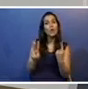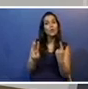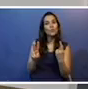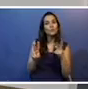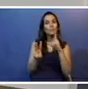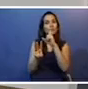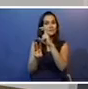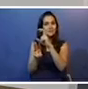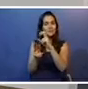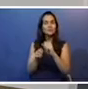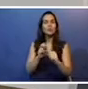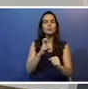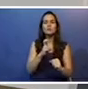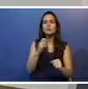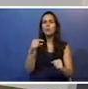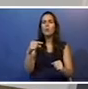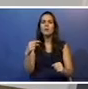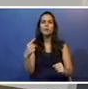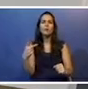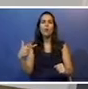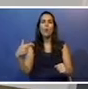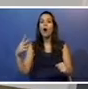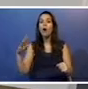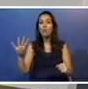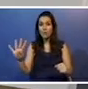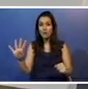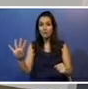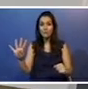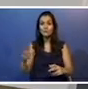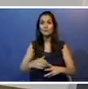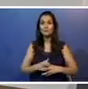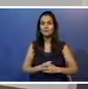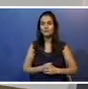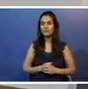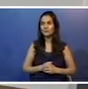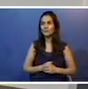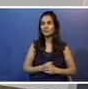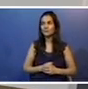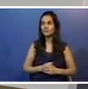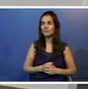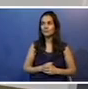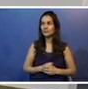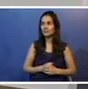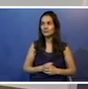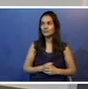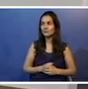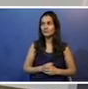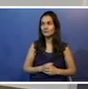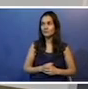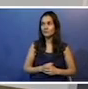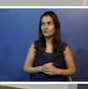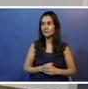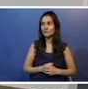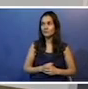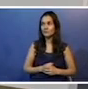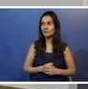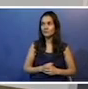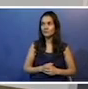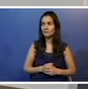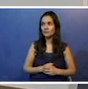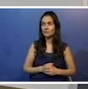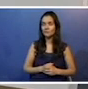1 igual a 4. Então, nós temos, olha, 1, 2,